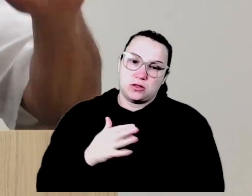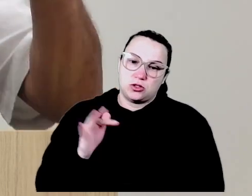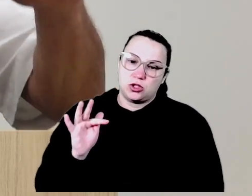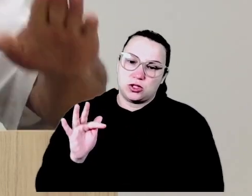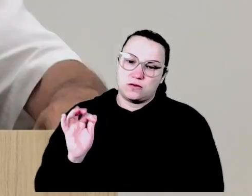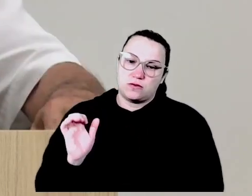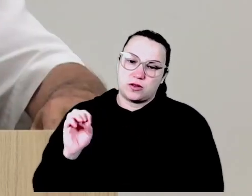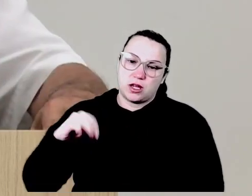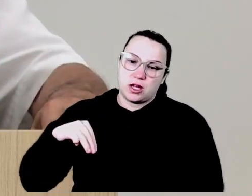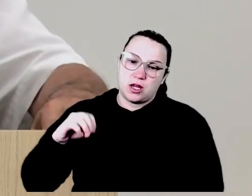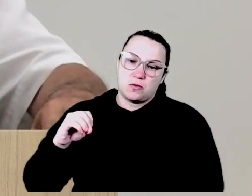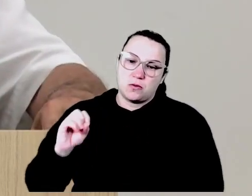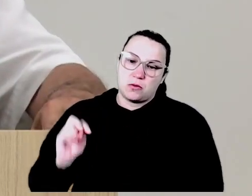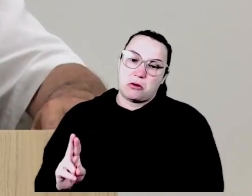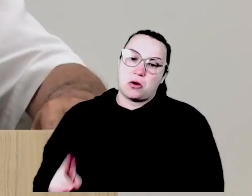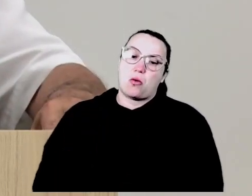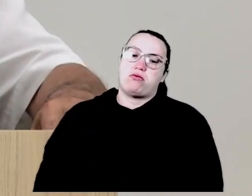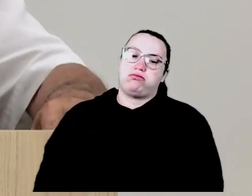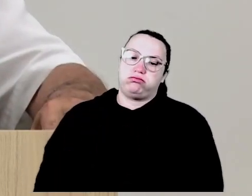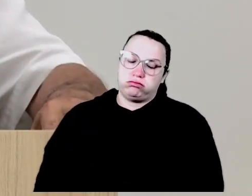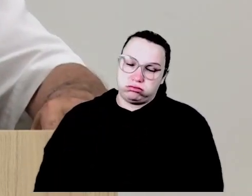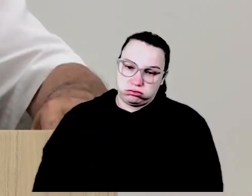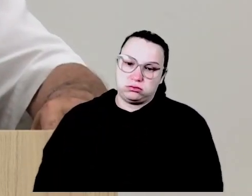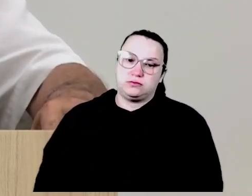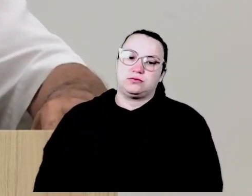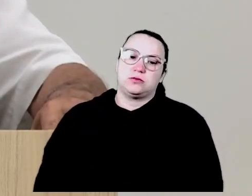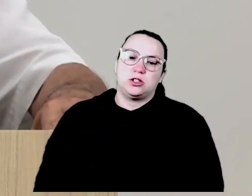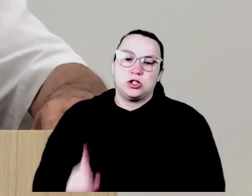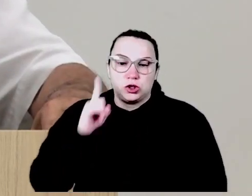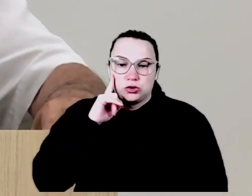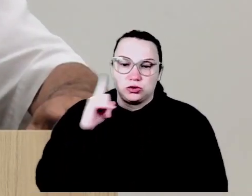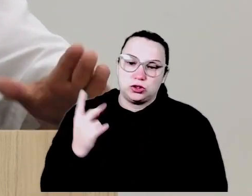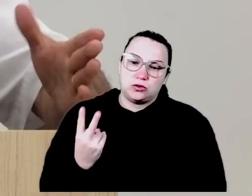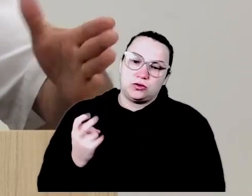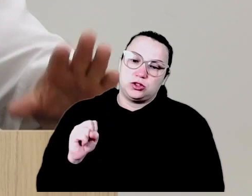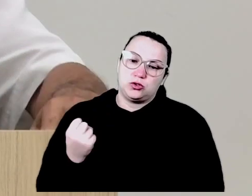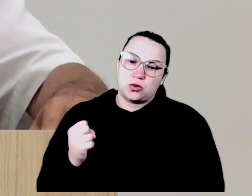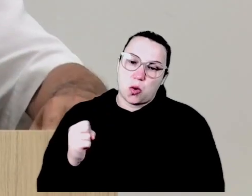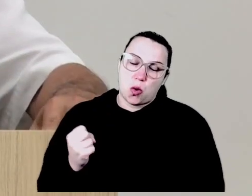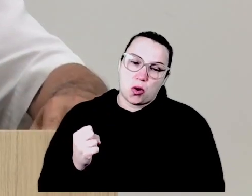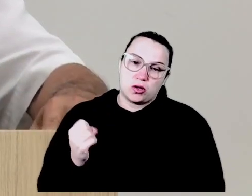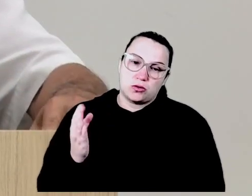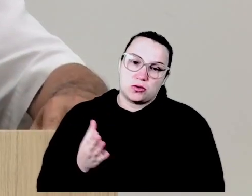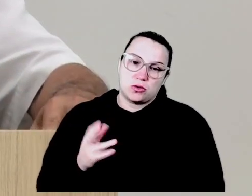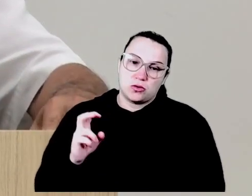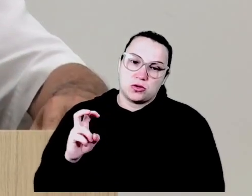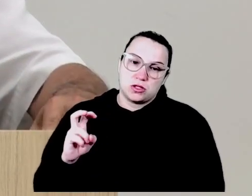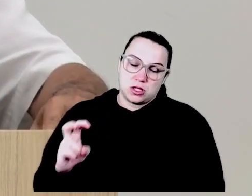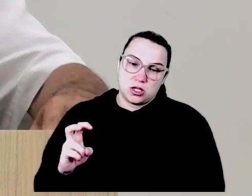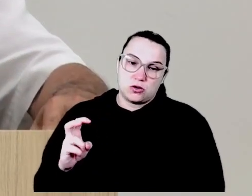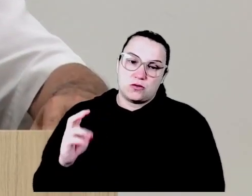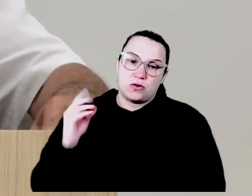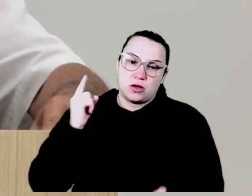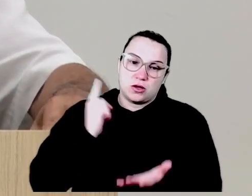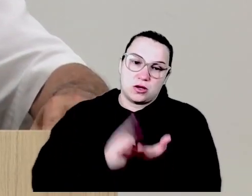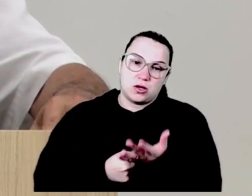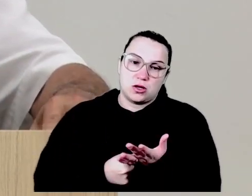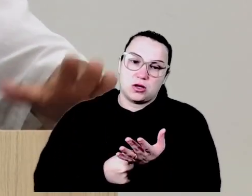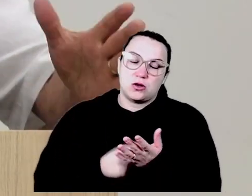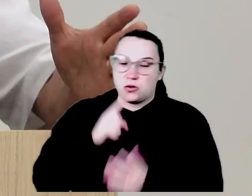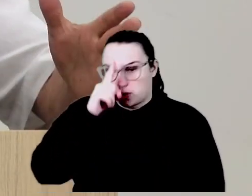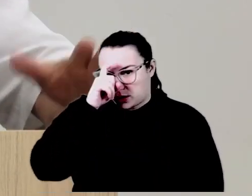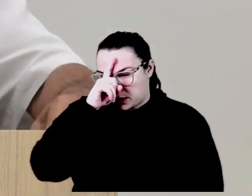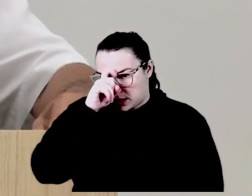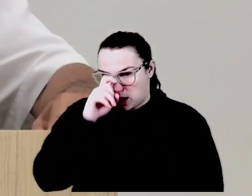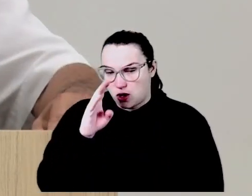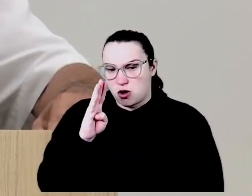femor mas quando foi dia 28 agora do 5 ele foi agendado a cirurgia P no Hospital Bom Jesus